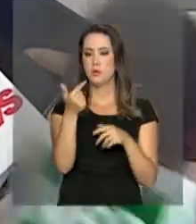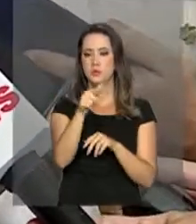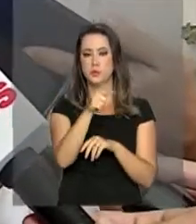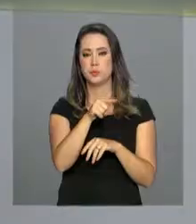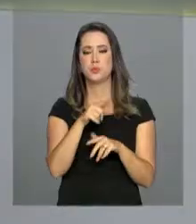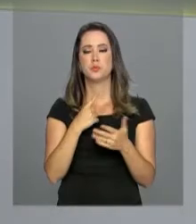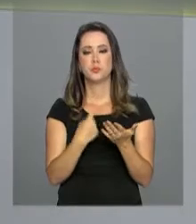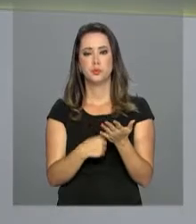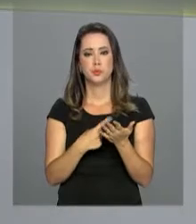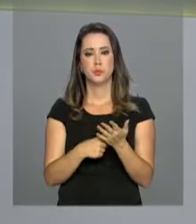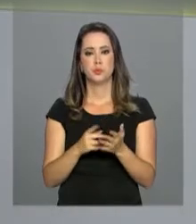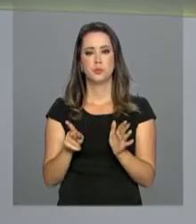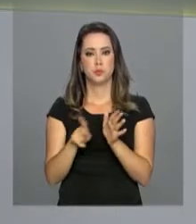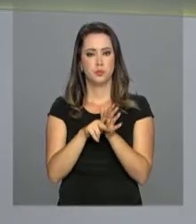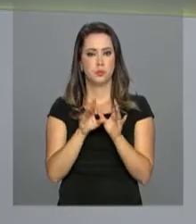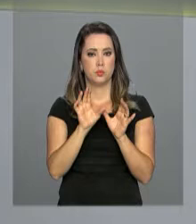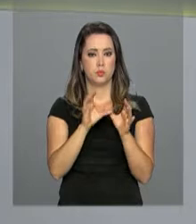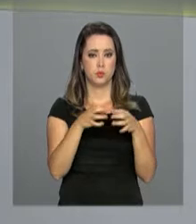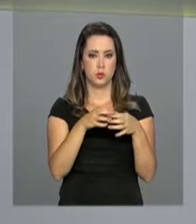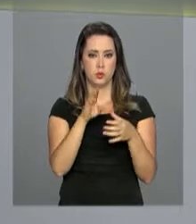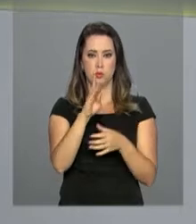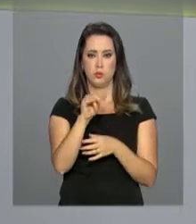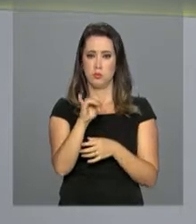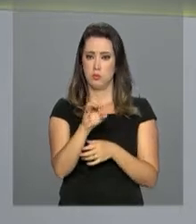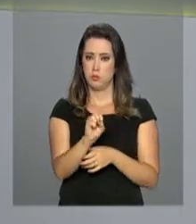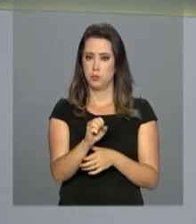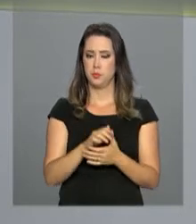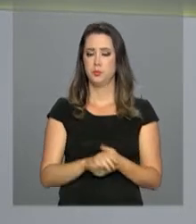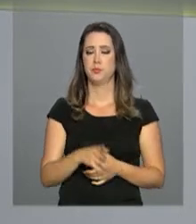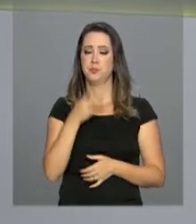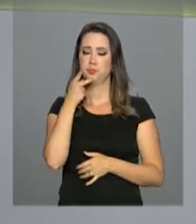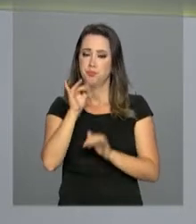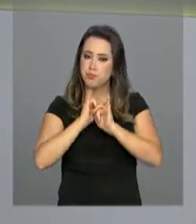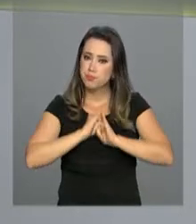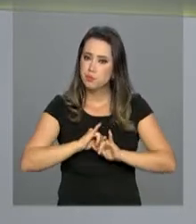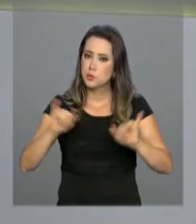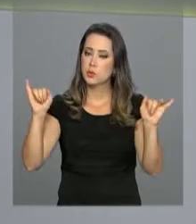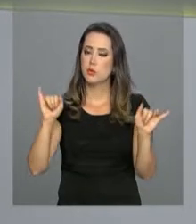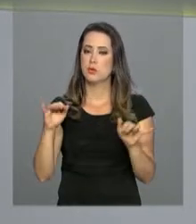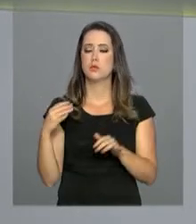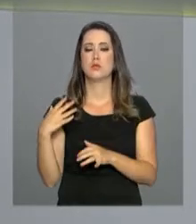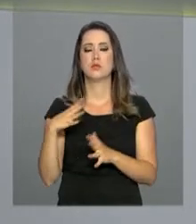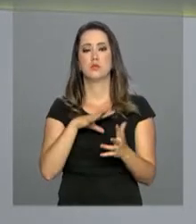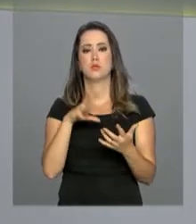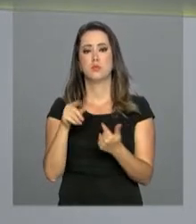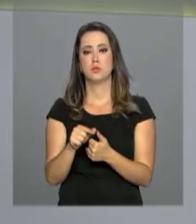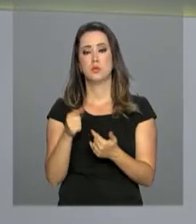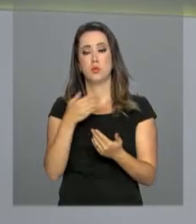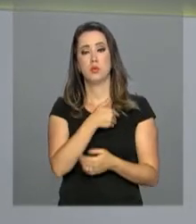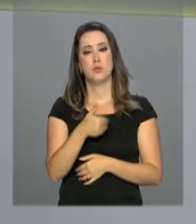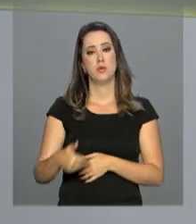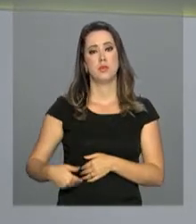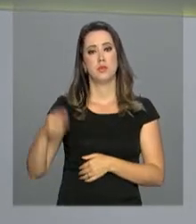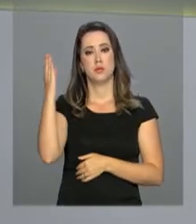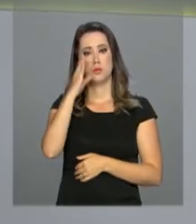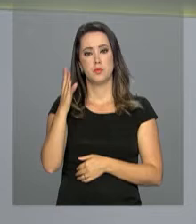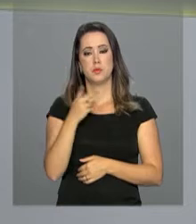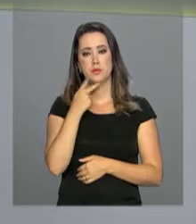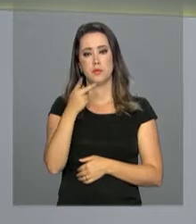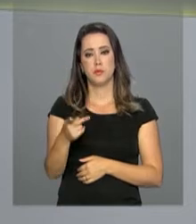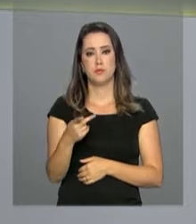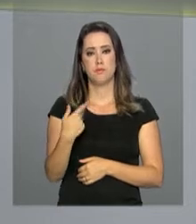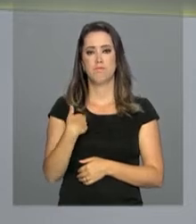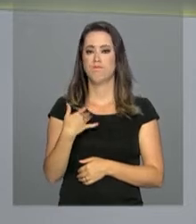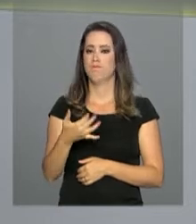BRICS. E ainda relacionada a notícias internacionais, o governo brasileiro emitiu uma nota afirmando que recebeu com